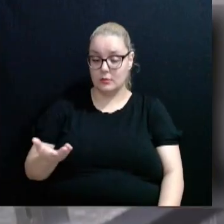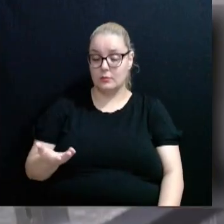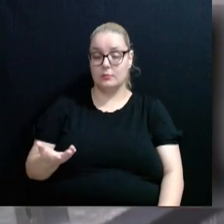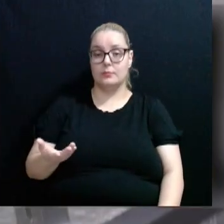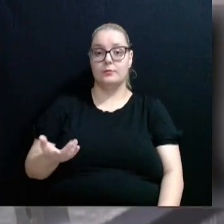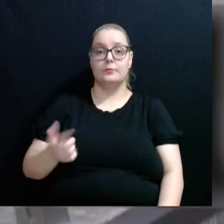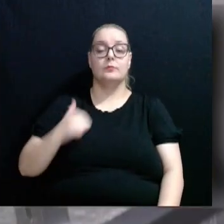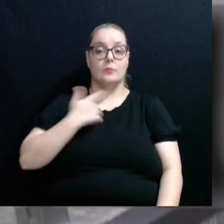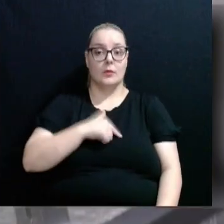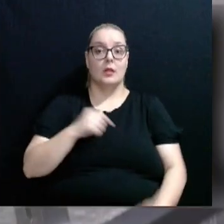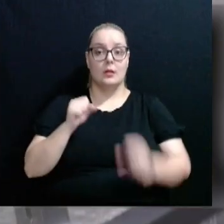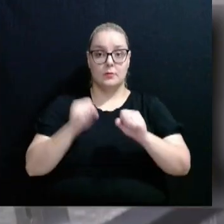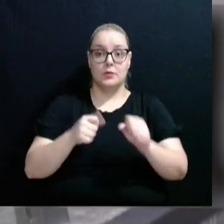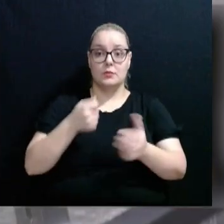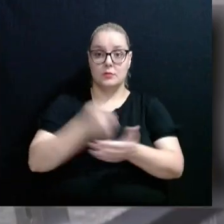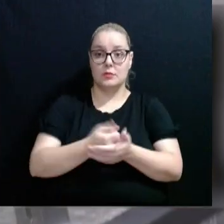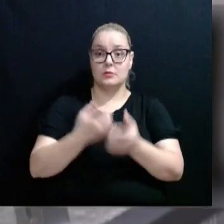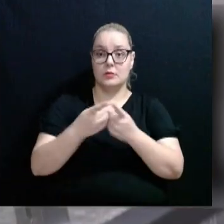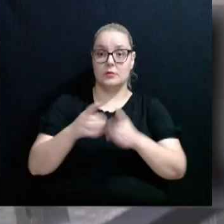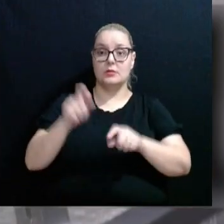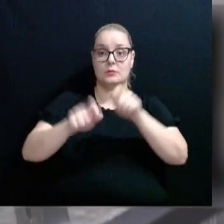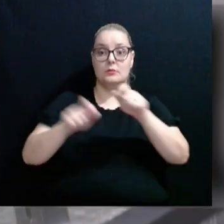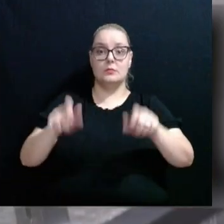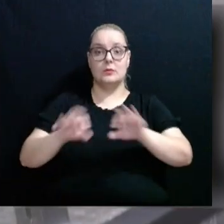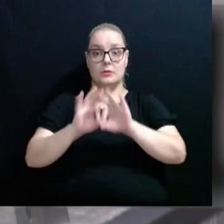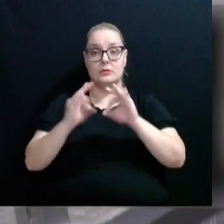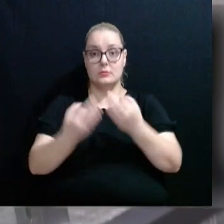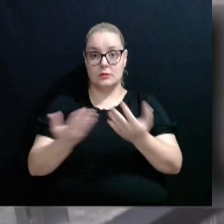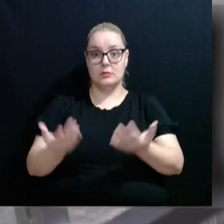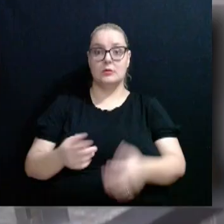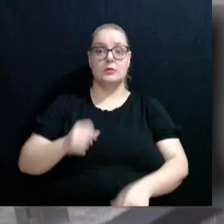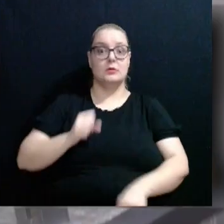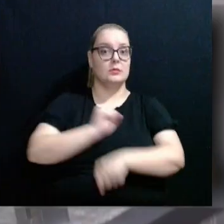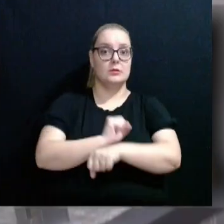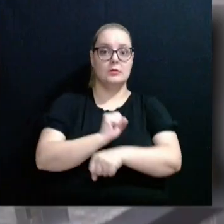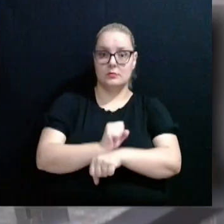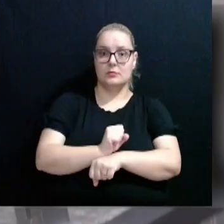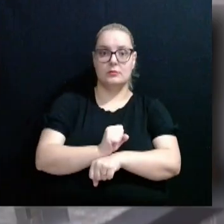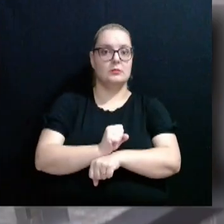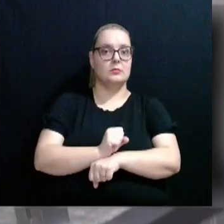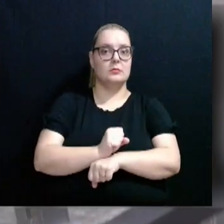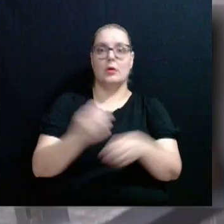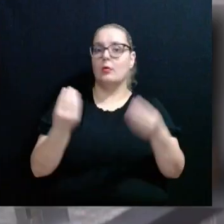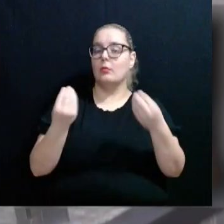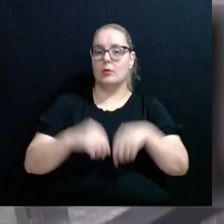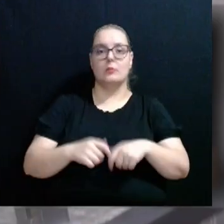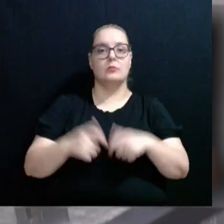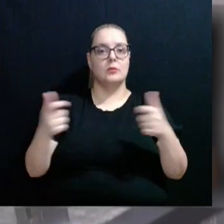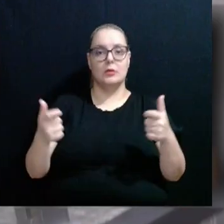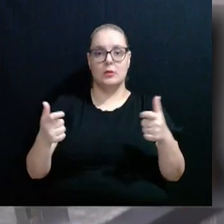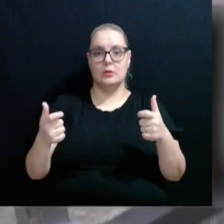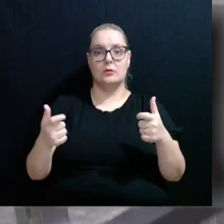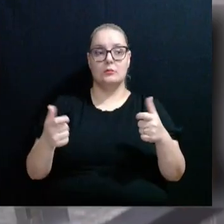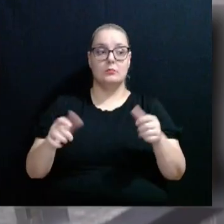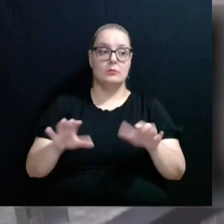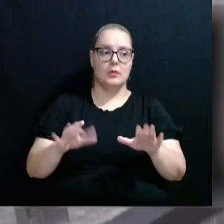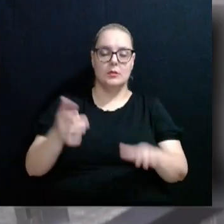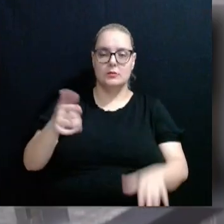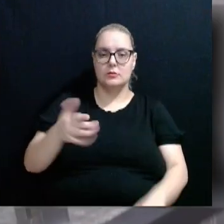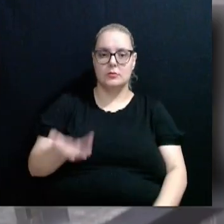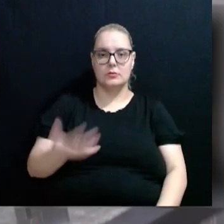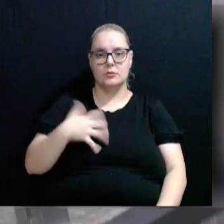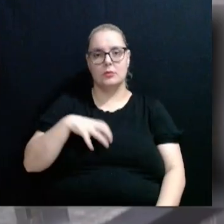garantir dignidade para essas famílias que estão ali numa situação de extrema precariedade, né? Mas permanecem ali e